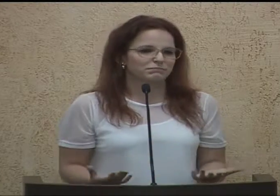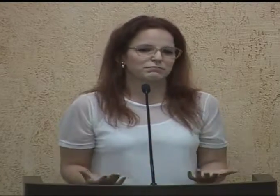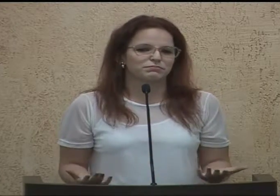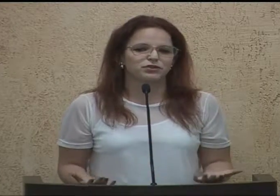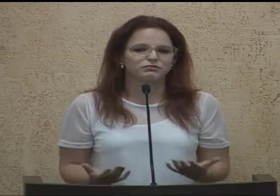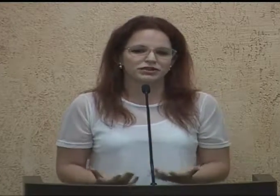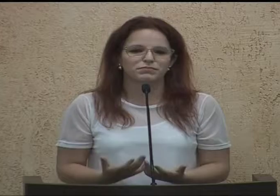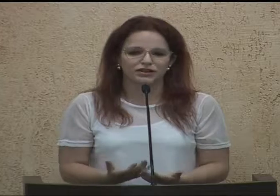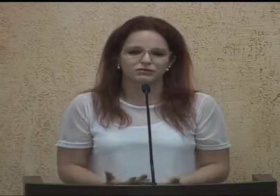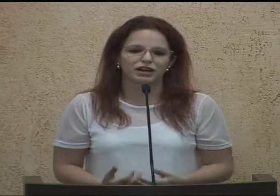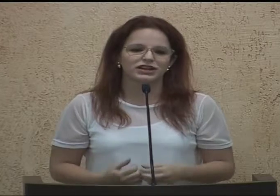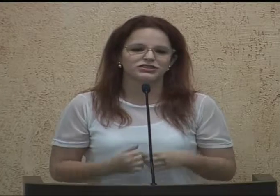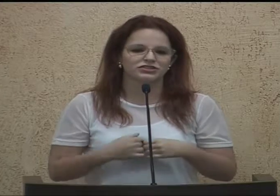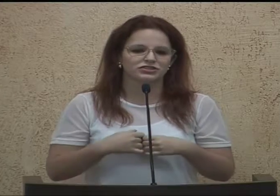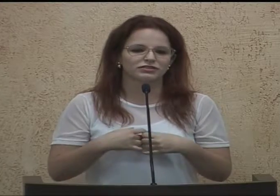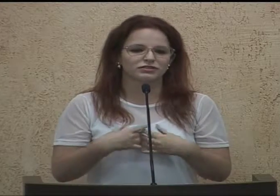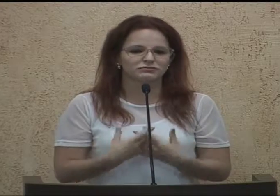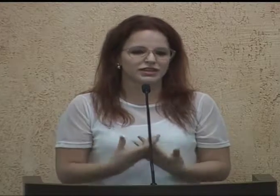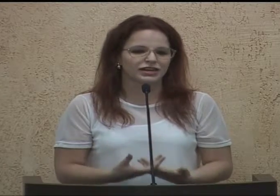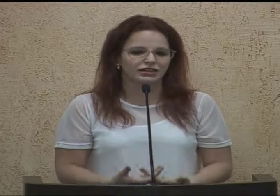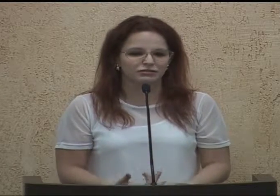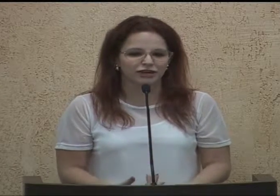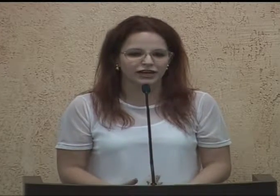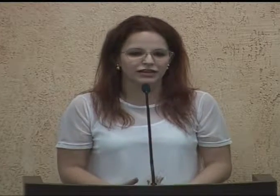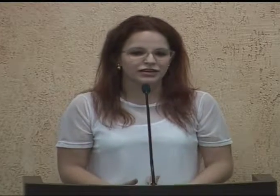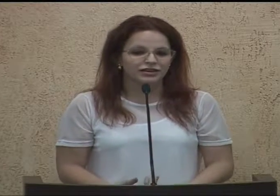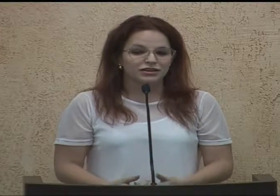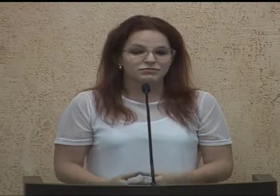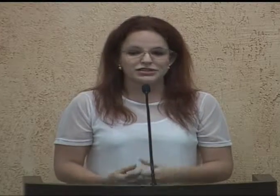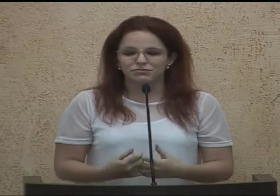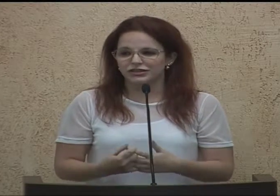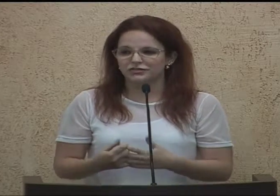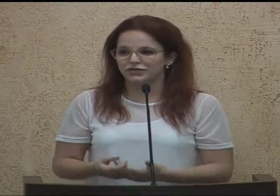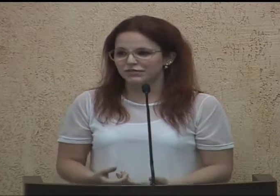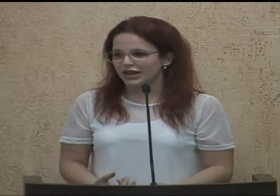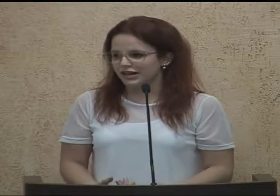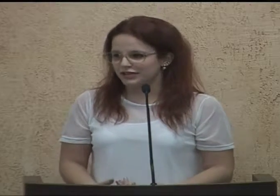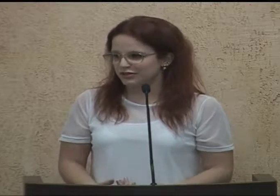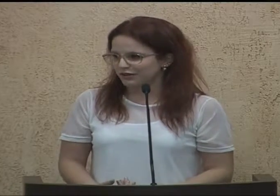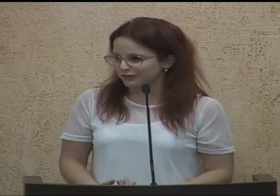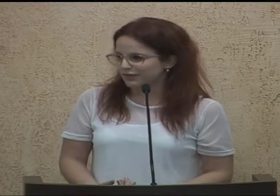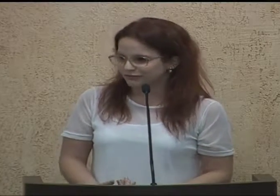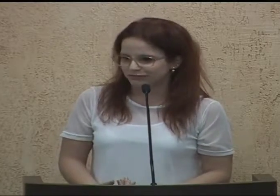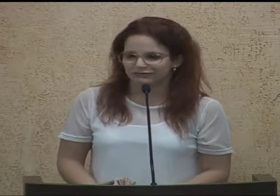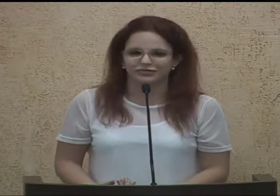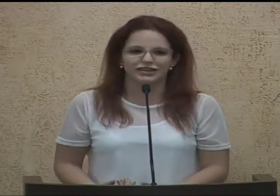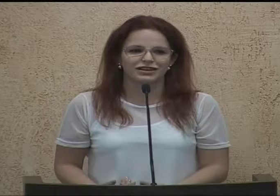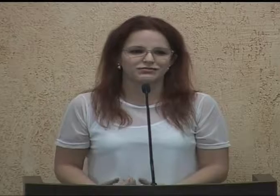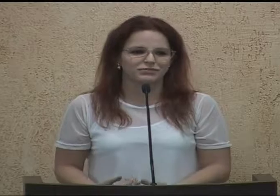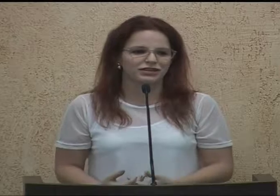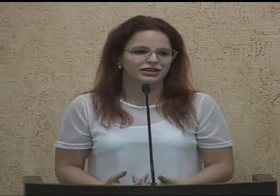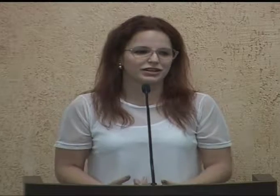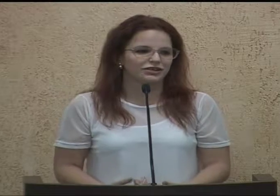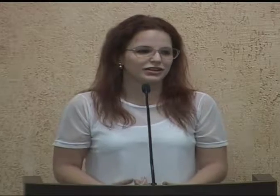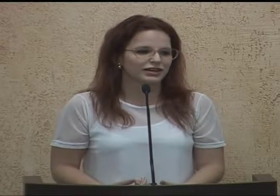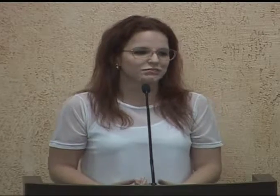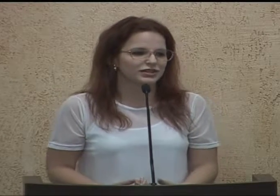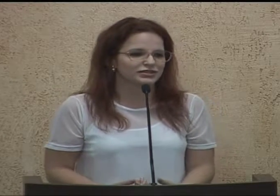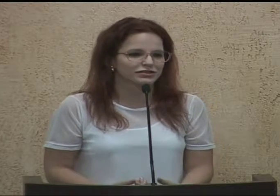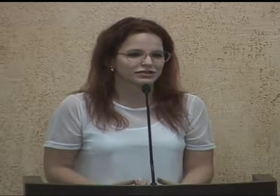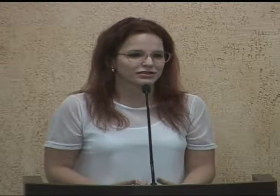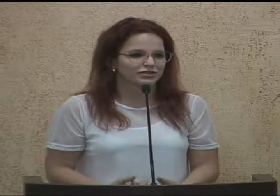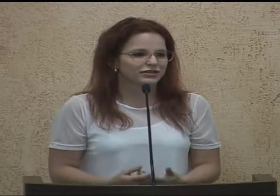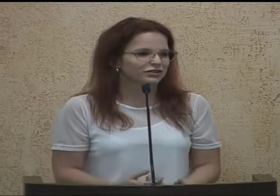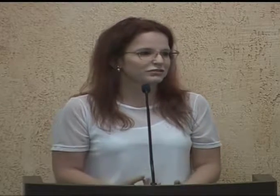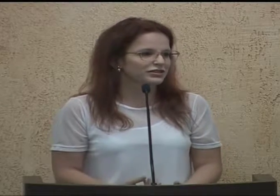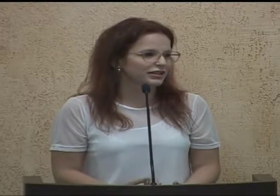gama pronta para atuar, a gente consegue atuar, mas também tem o familiar que sofre, não é? Aquele familiar que olha,